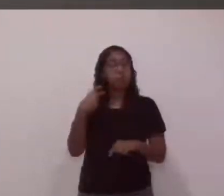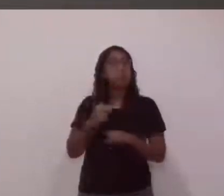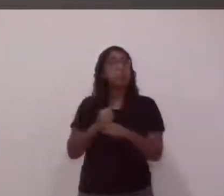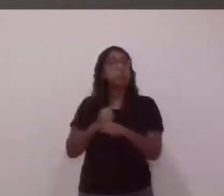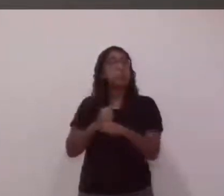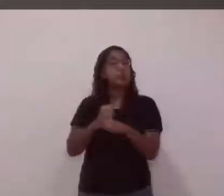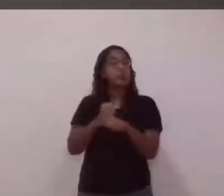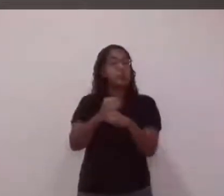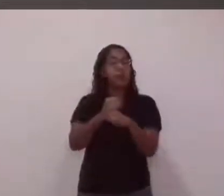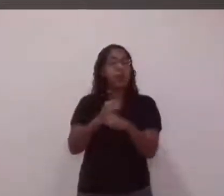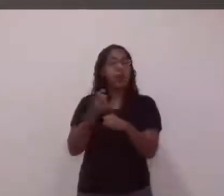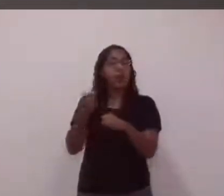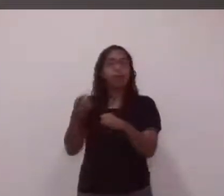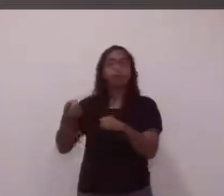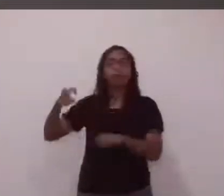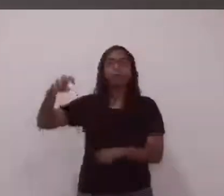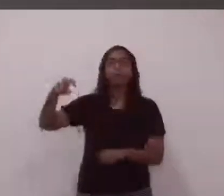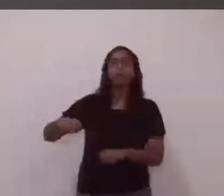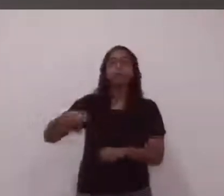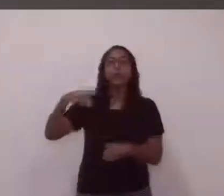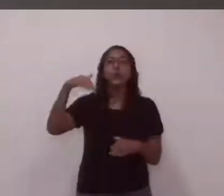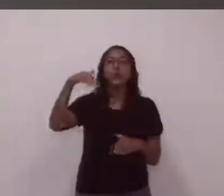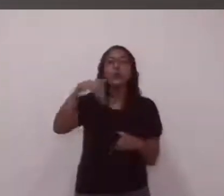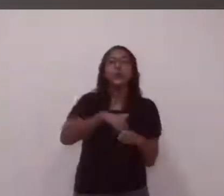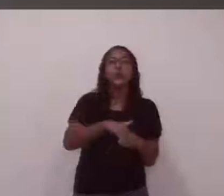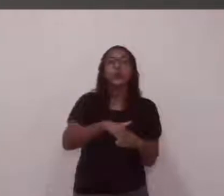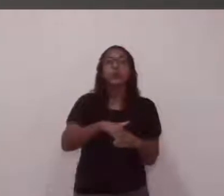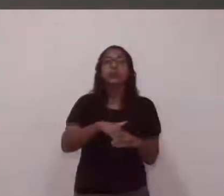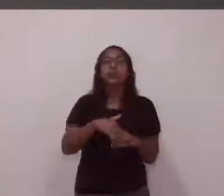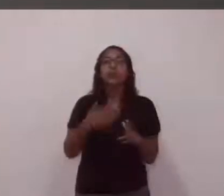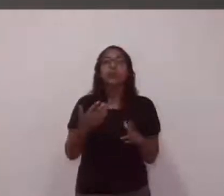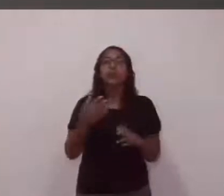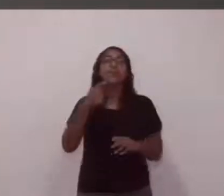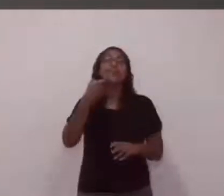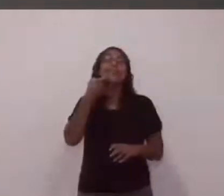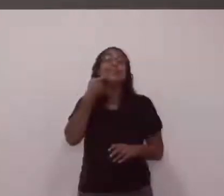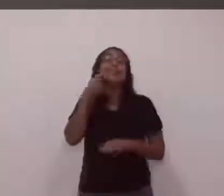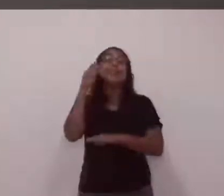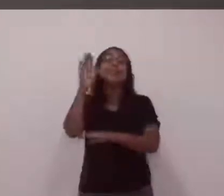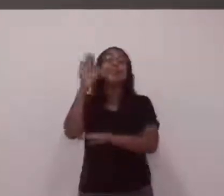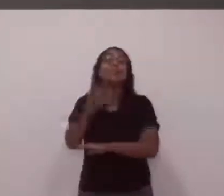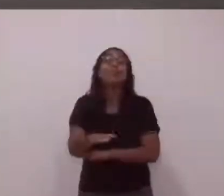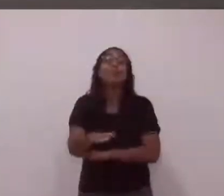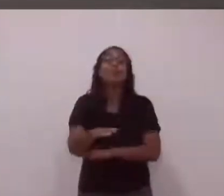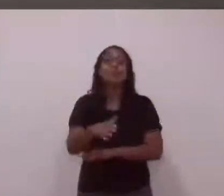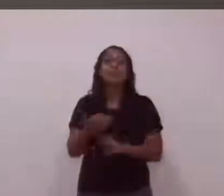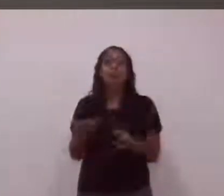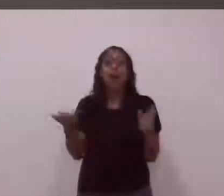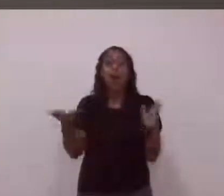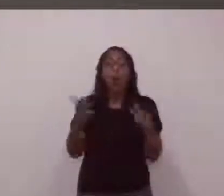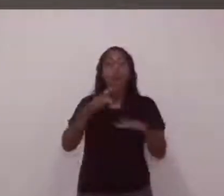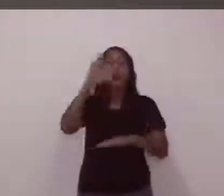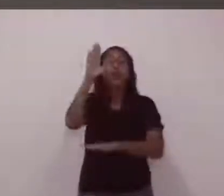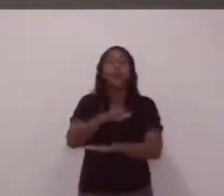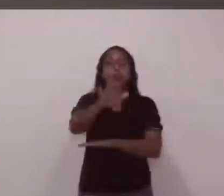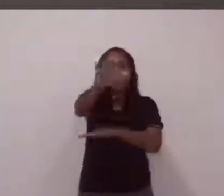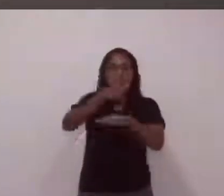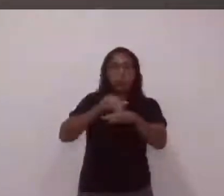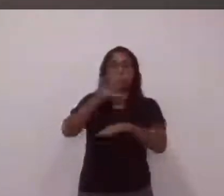sentar naquela cadeira para votar entrou com o pedido sexta-feira à tarde convocou o Carninhos agora à tarde